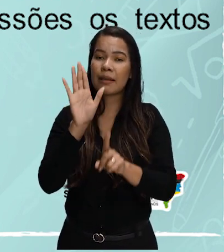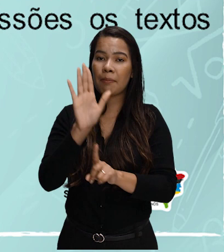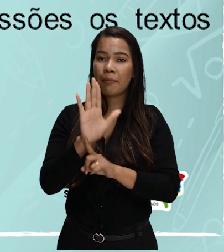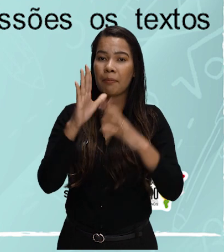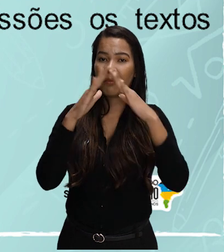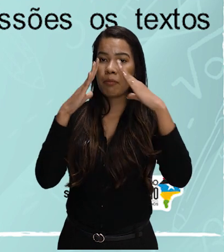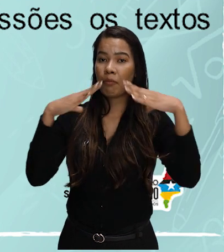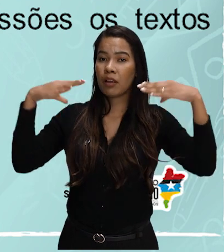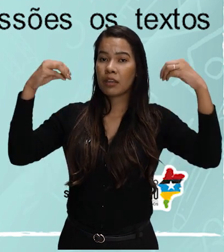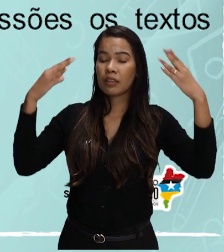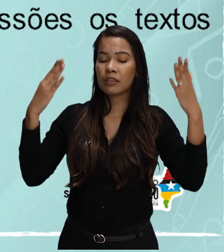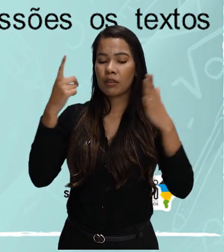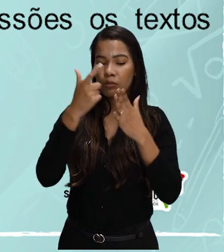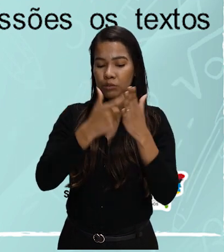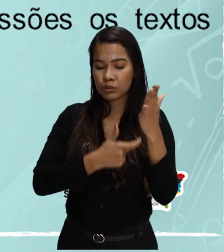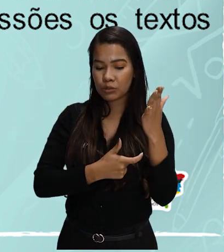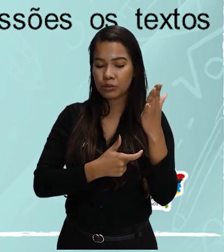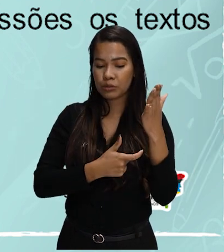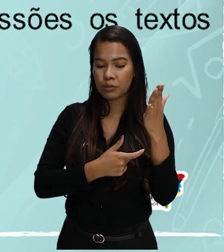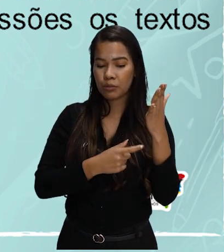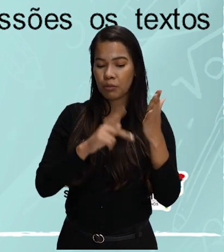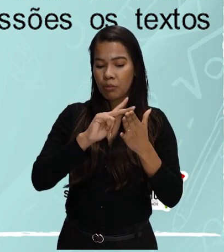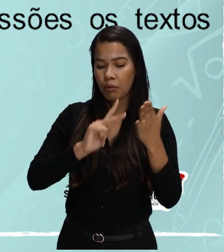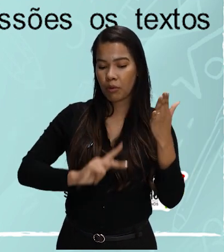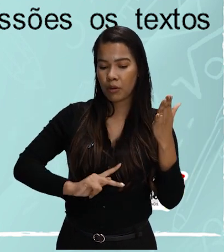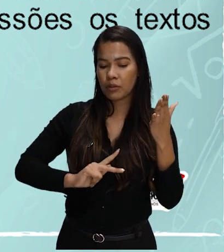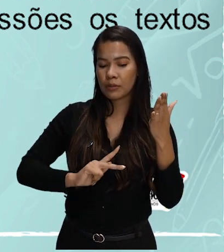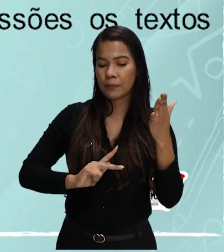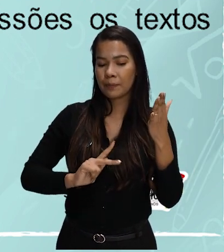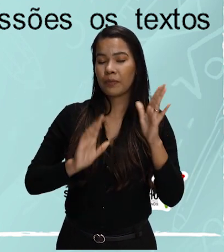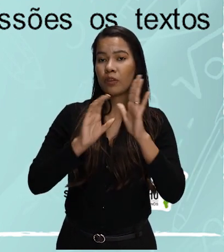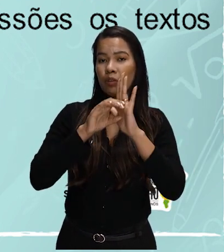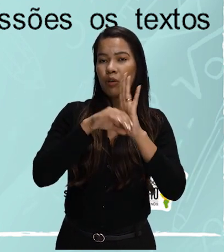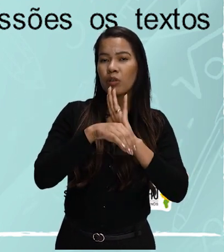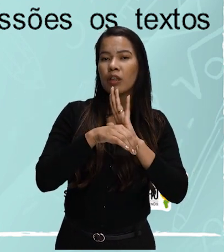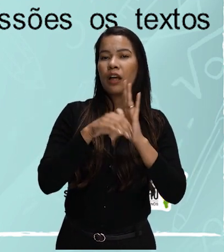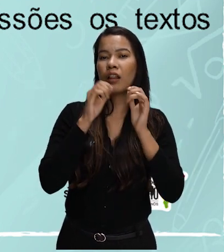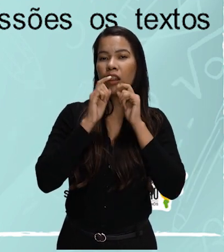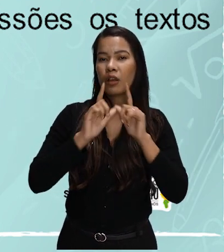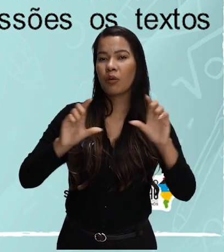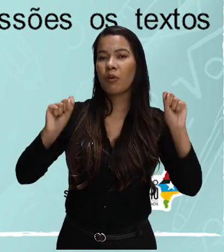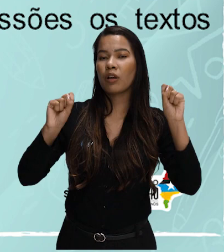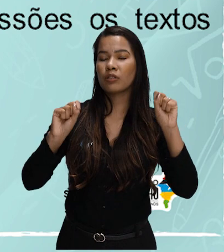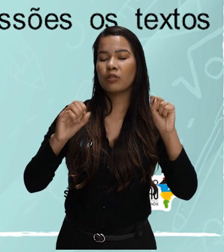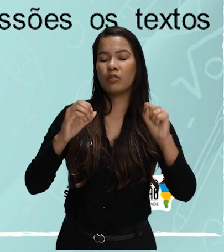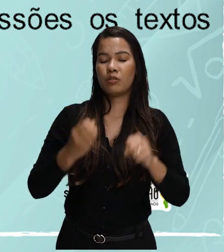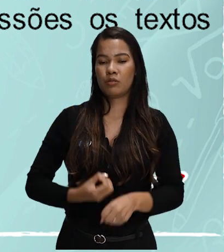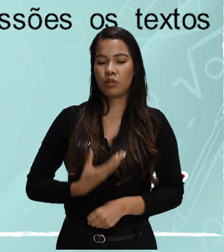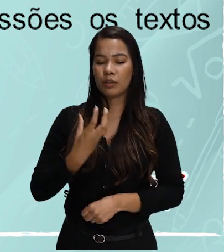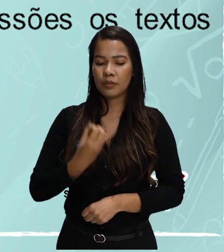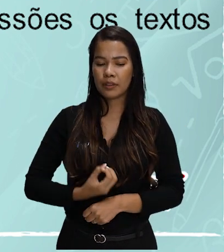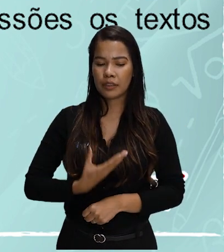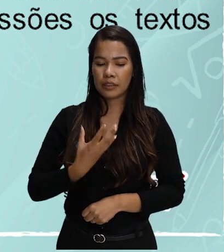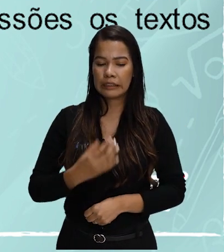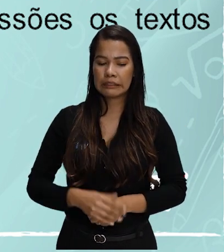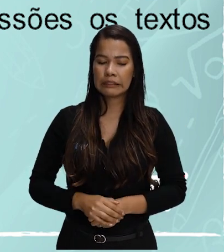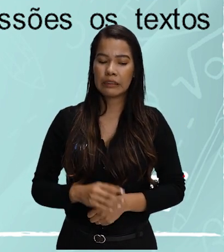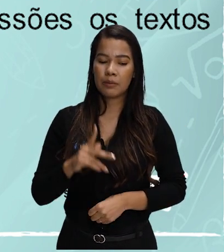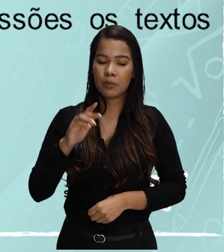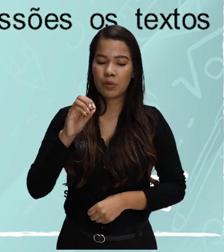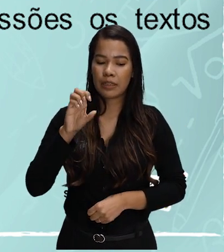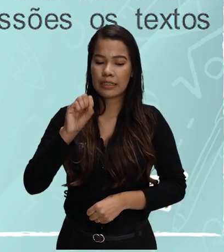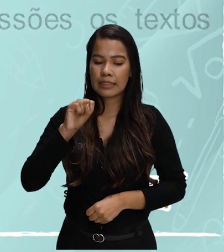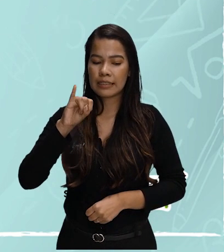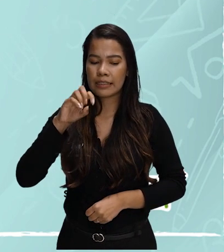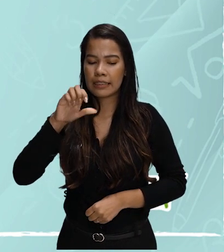Então, os textos poéticos configuravam a linguagem do trovadorismo. Poesias, cantigas, tinham ritmo